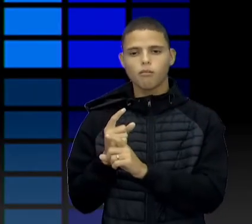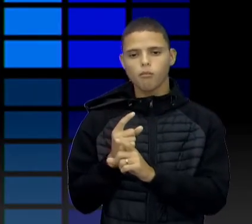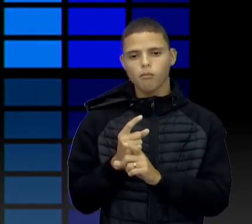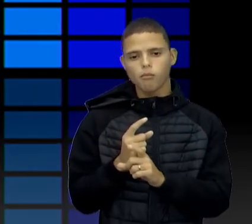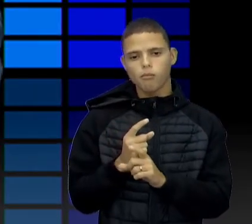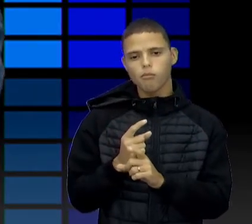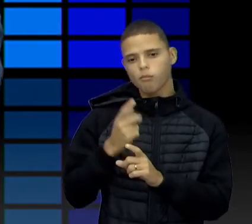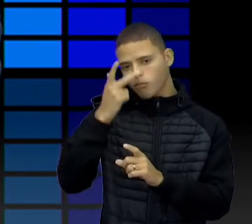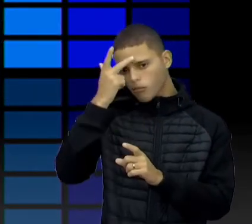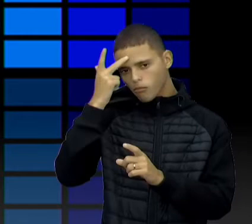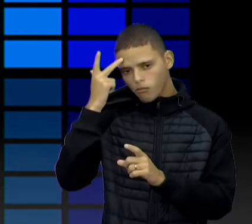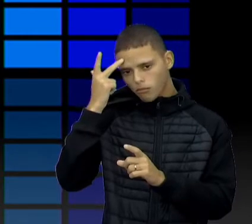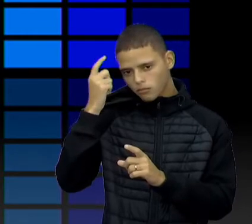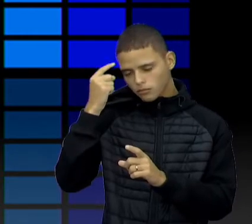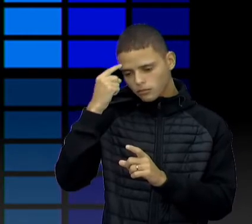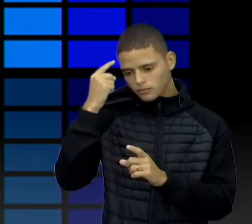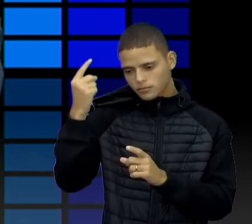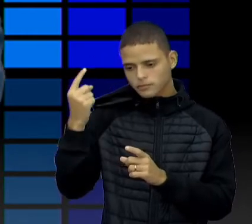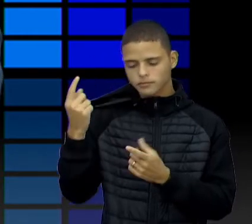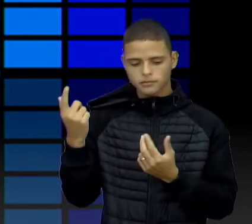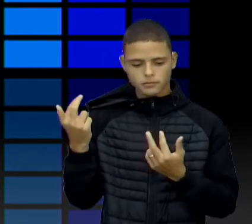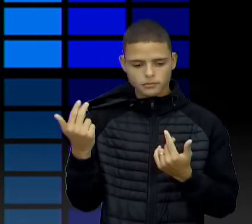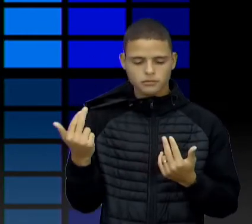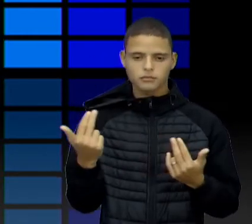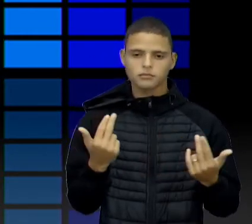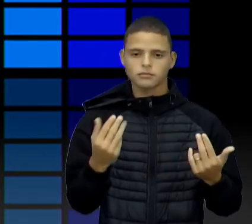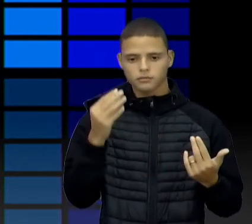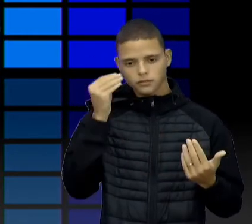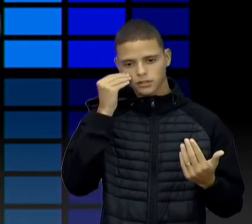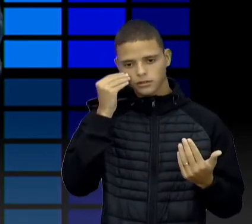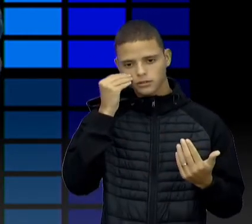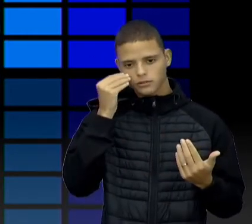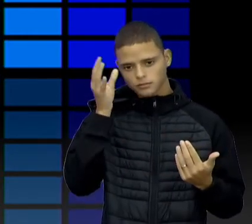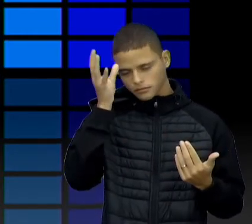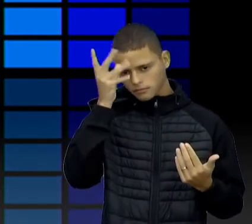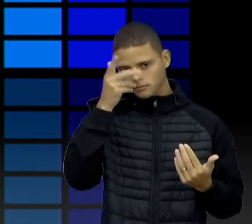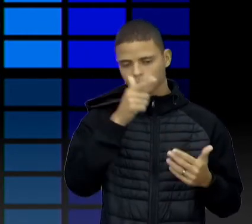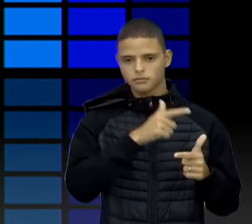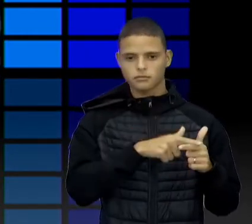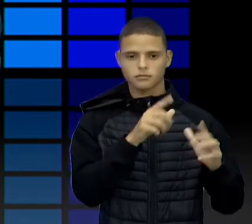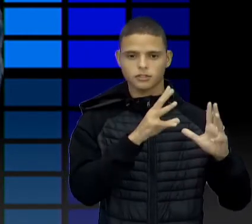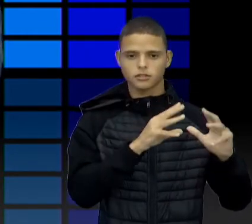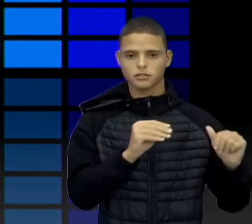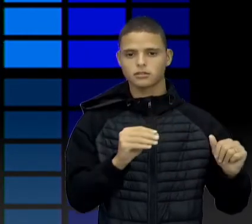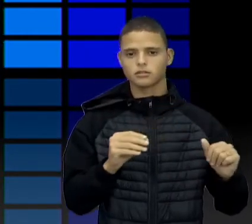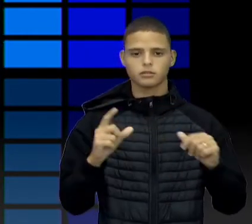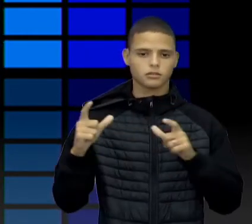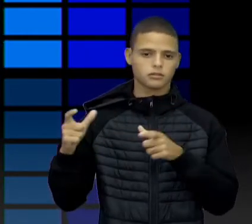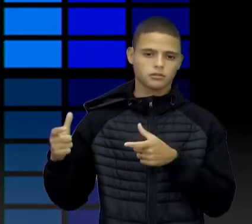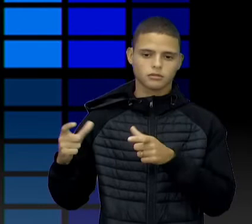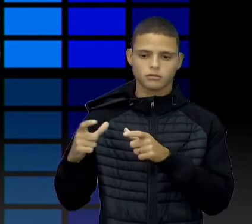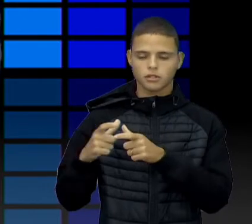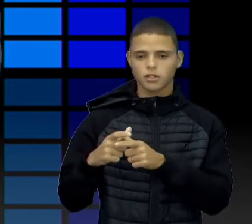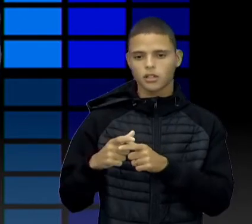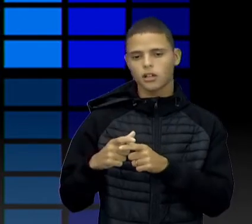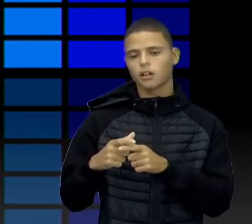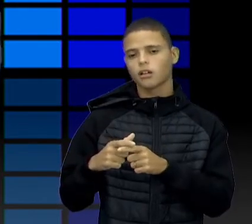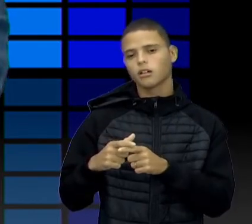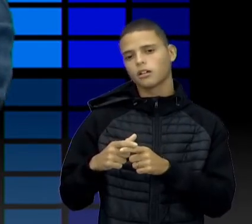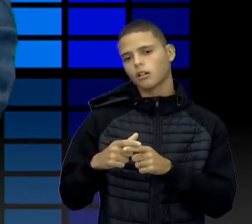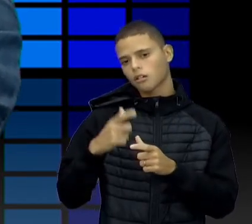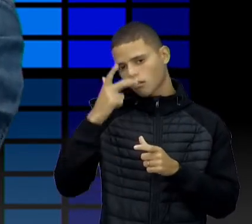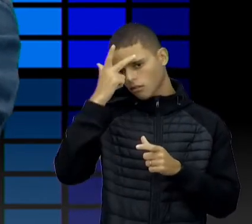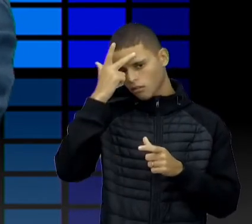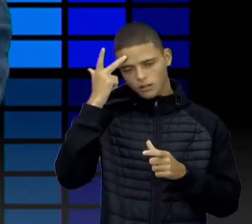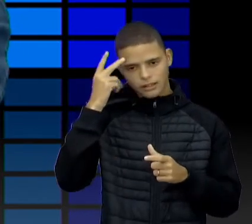pessoas que pensam e buscam esse enfrentamento, menos espaço a gente tem, menos energia a gente gasta com aqueles